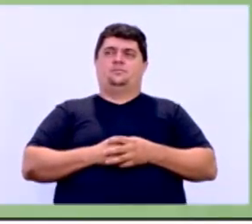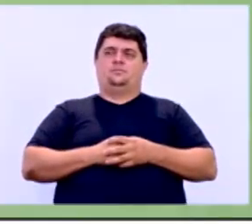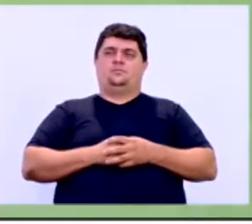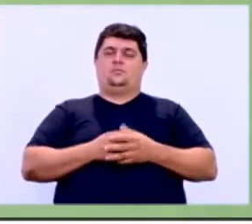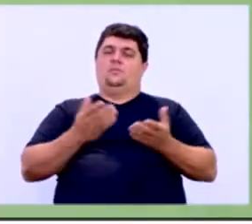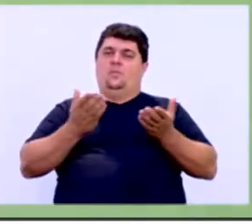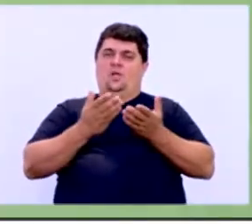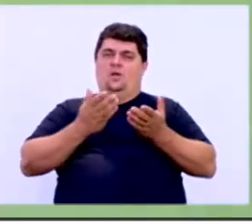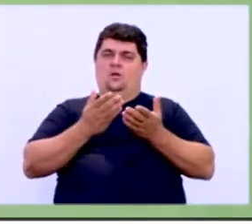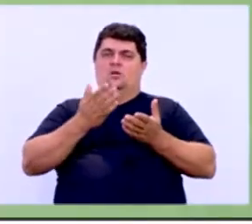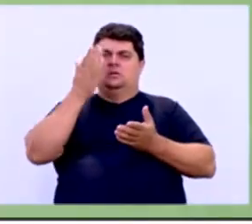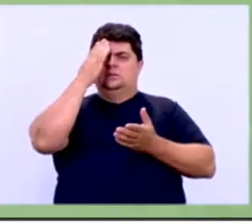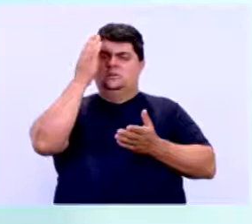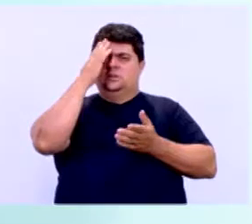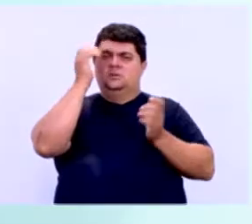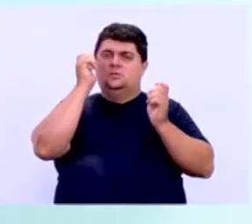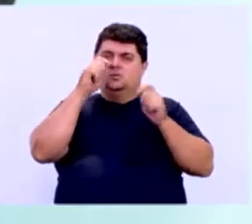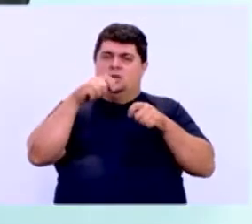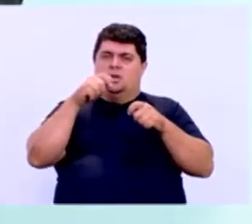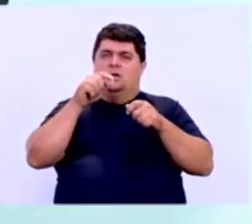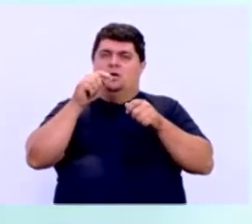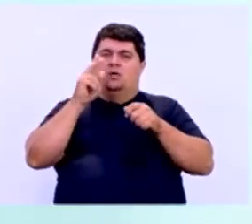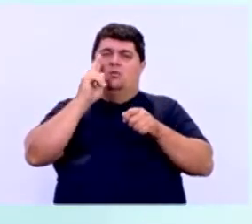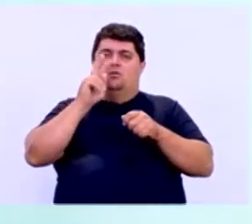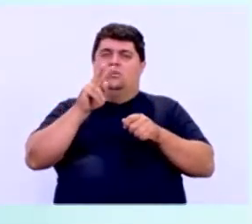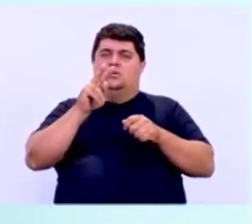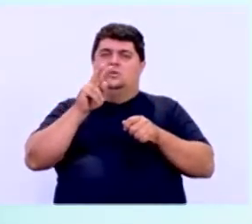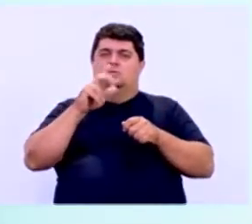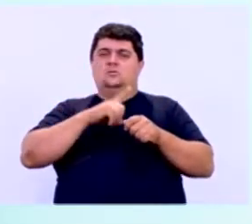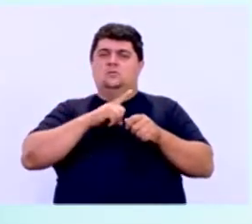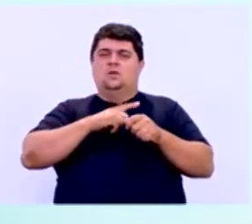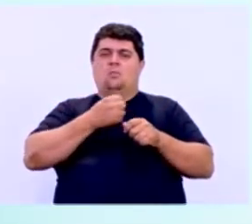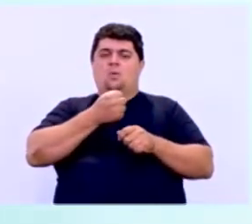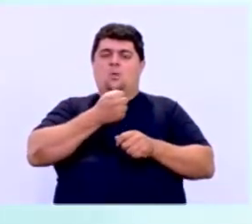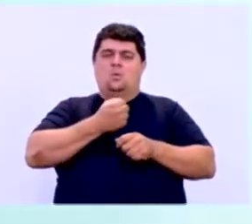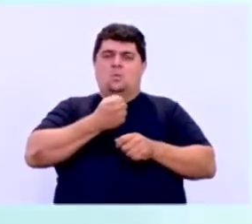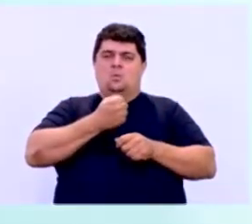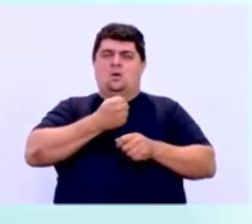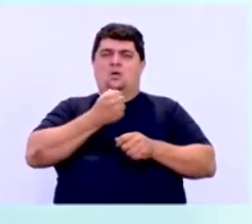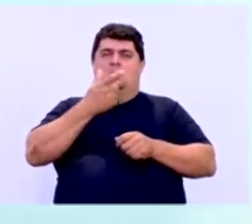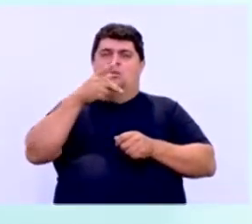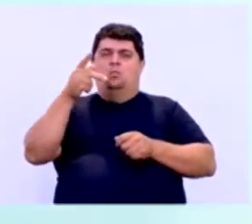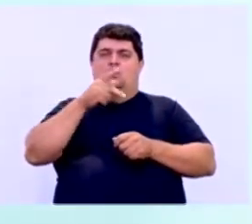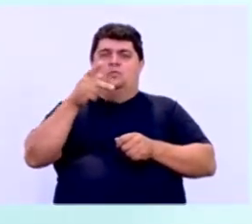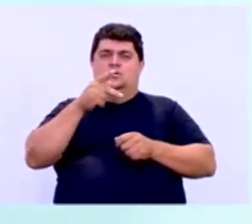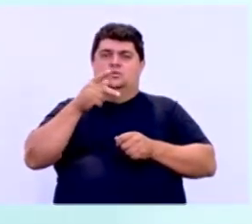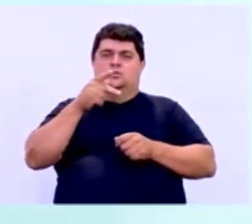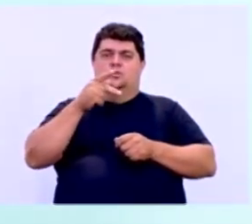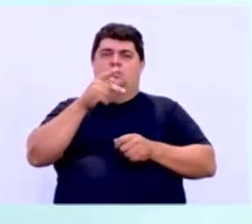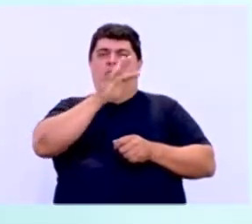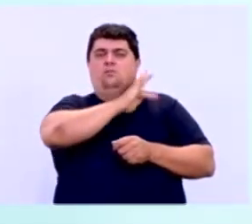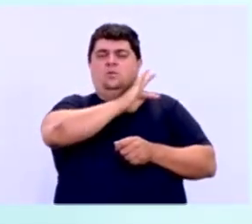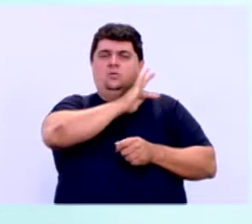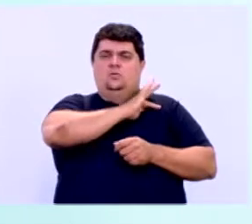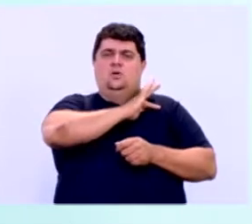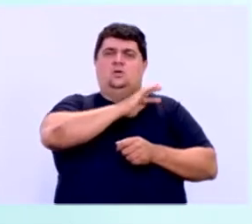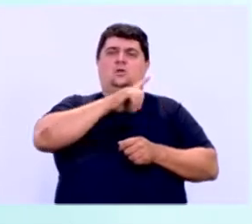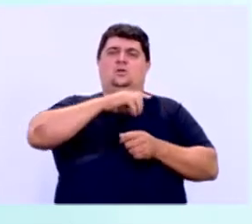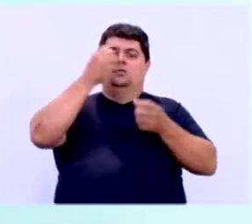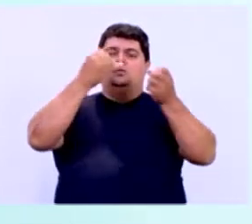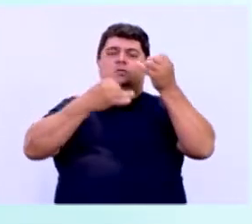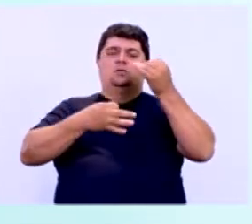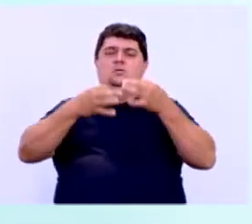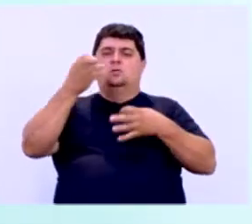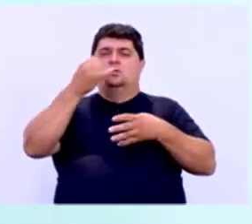Então, para a gente poder iniciar, nós temos uma entrevista, né, com um professor universitário que vem falar um pouco